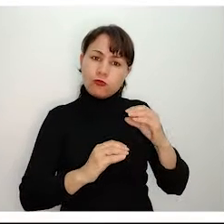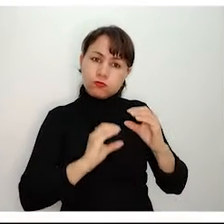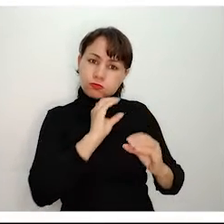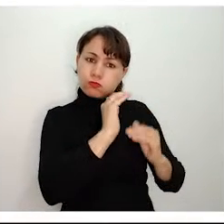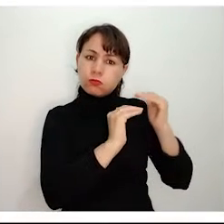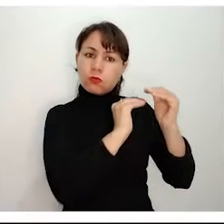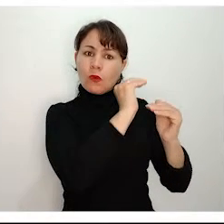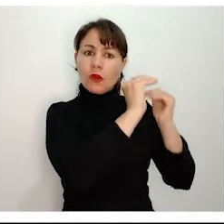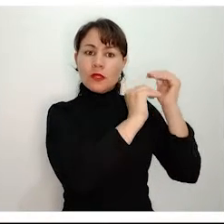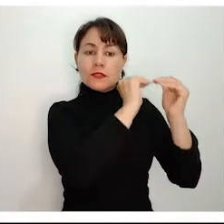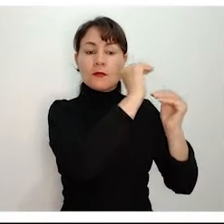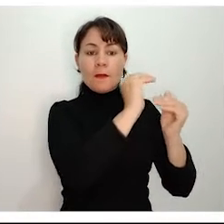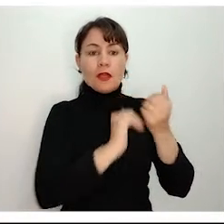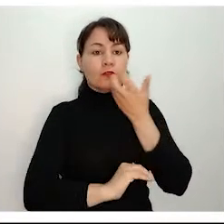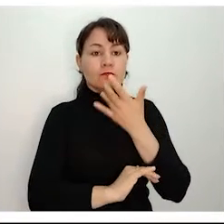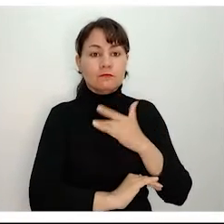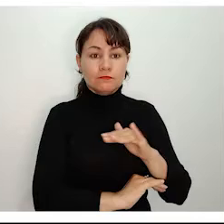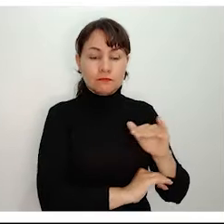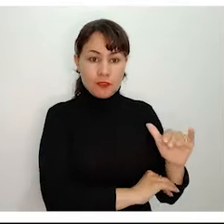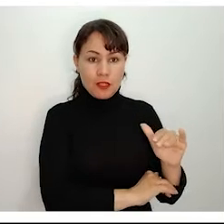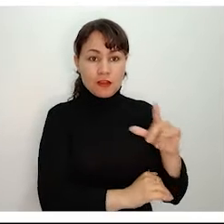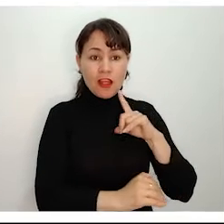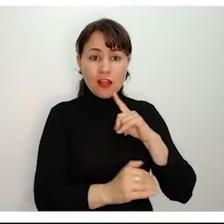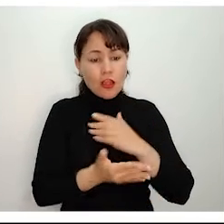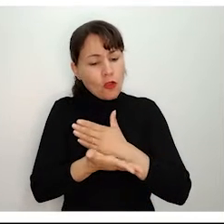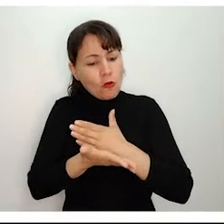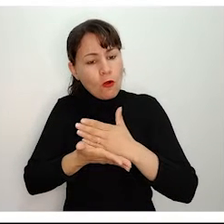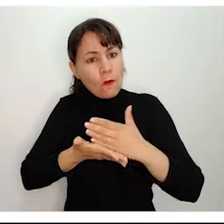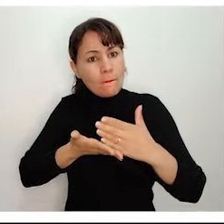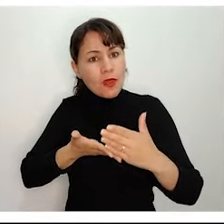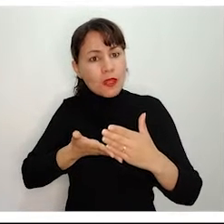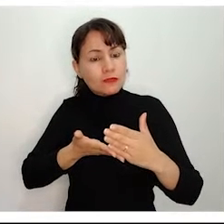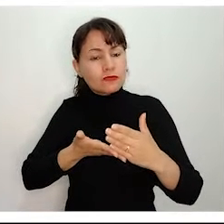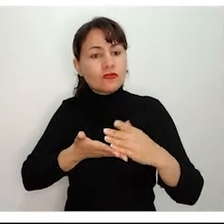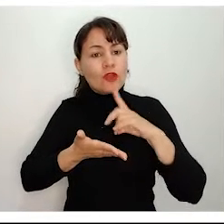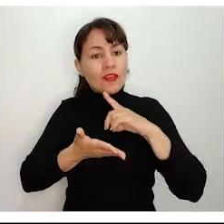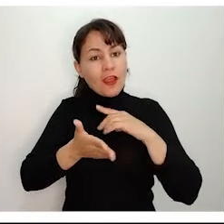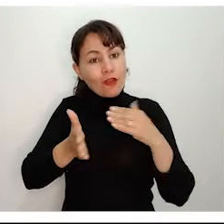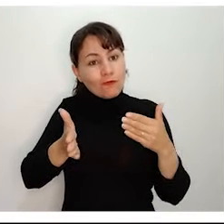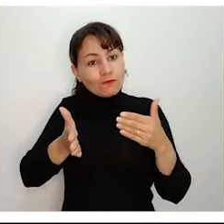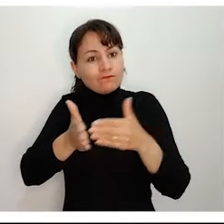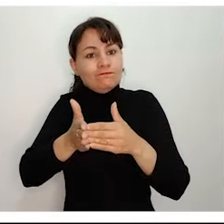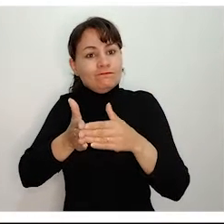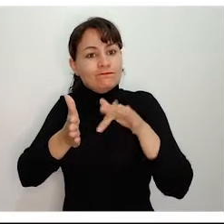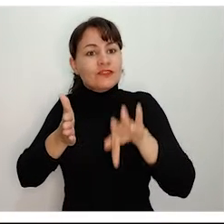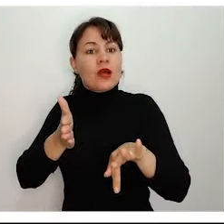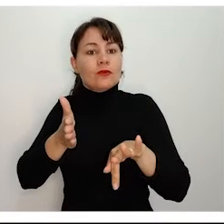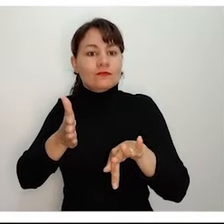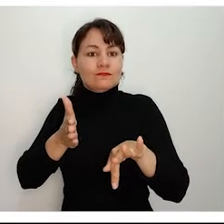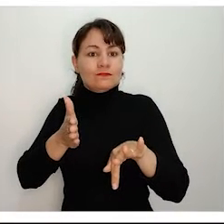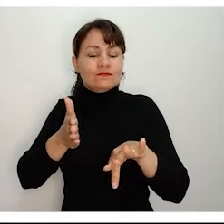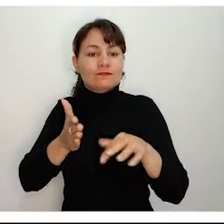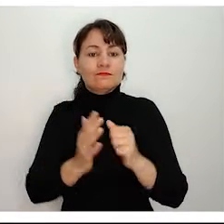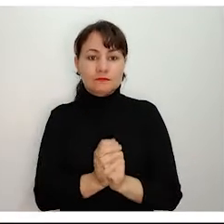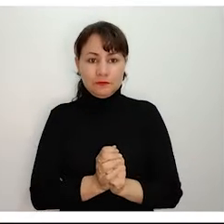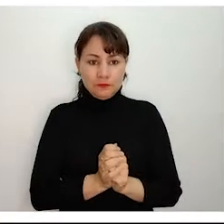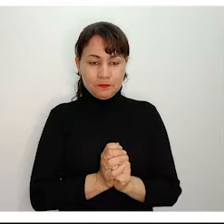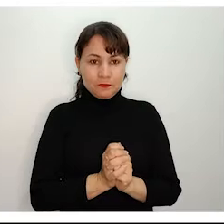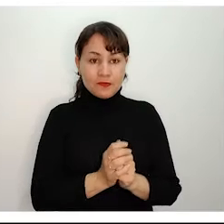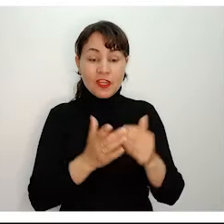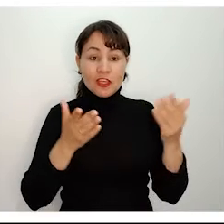da ancestralidade, porém, o crescimento, ele tem um início e tem uma data de término.